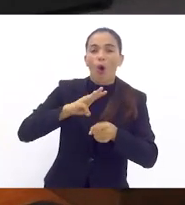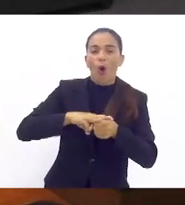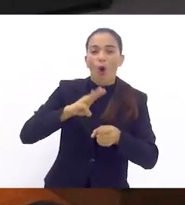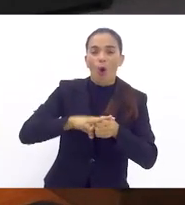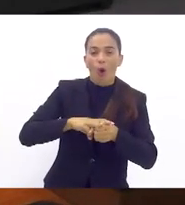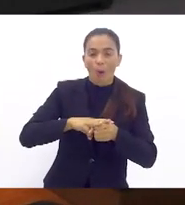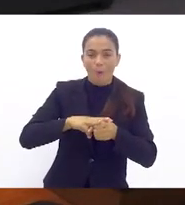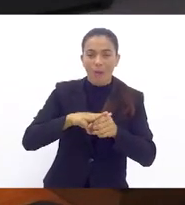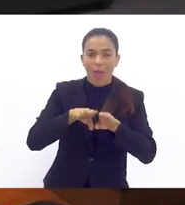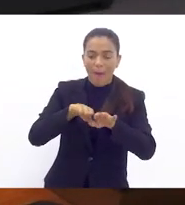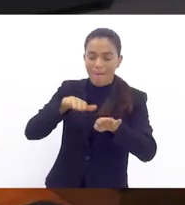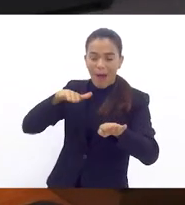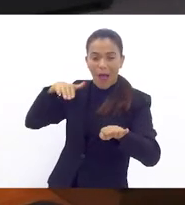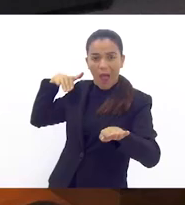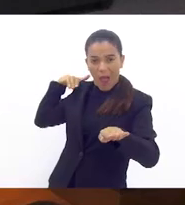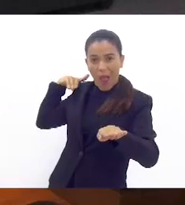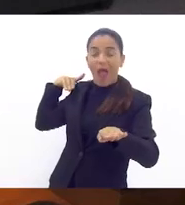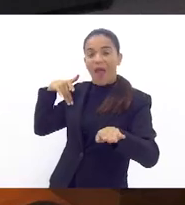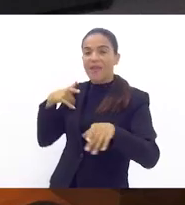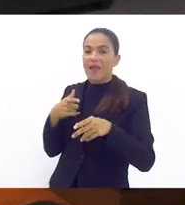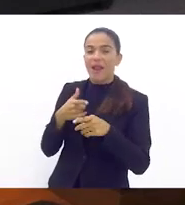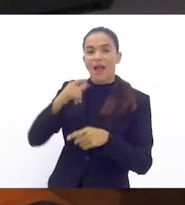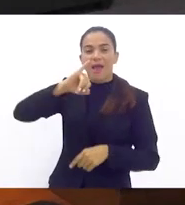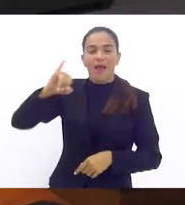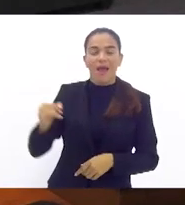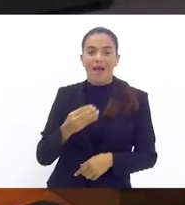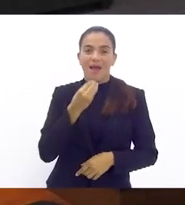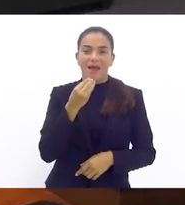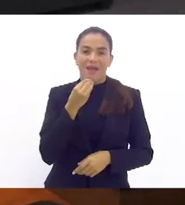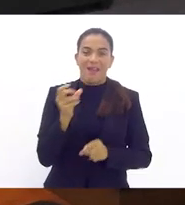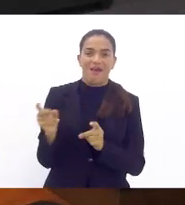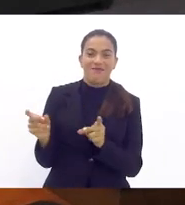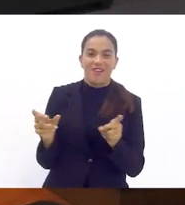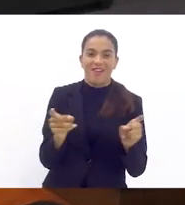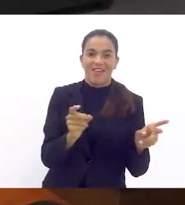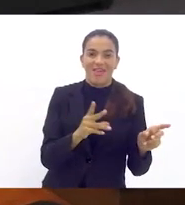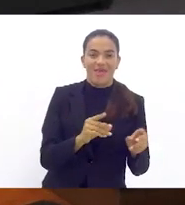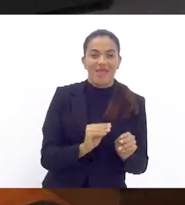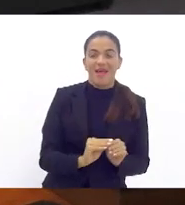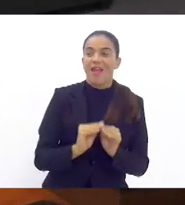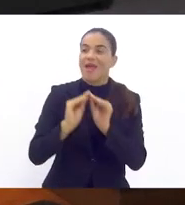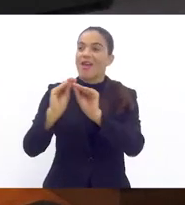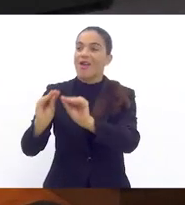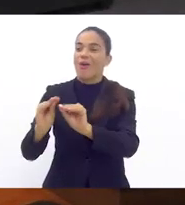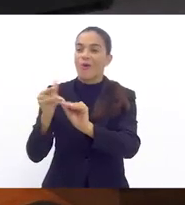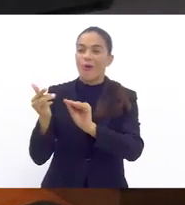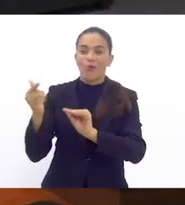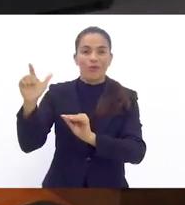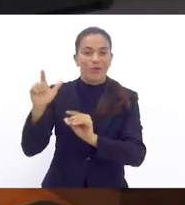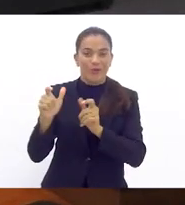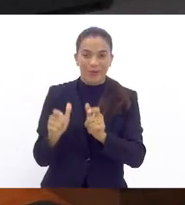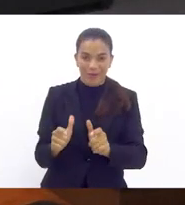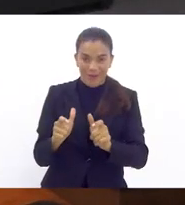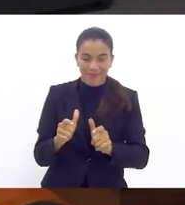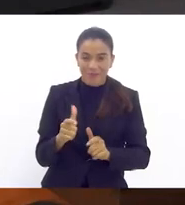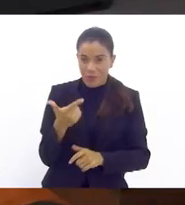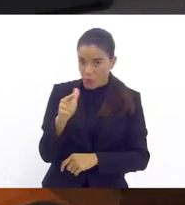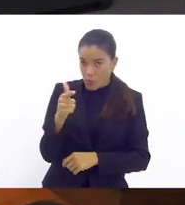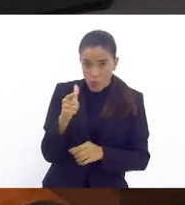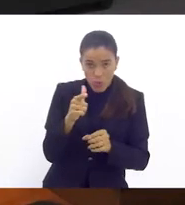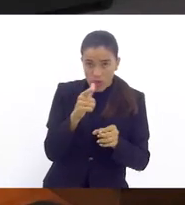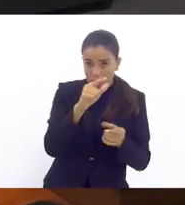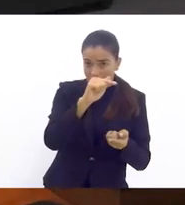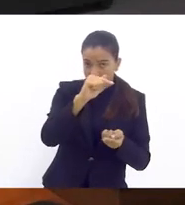nó, eles vendem, aí depois, de um certo tempo, aquele nó desata e vai para outro lugar. Então, não teve nenhuma amostra, foi de